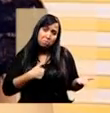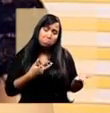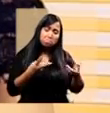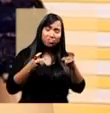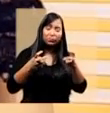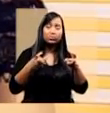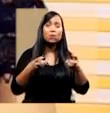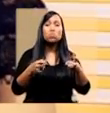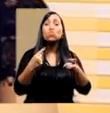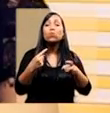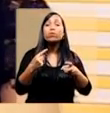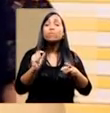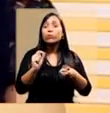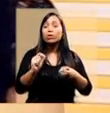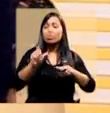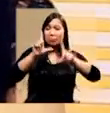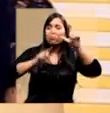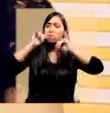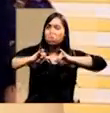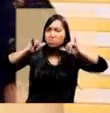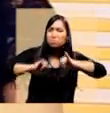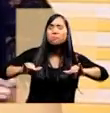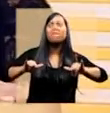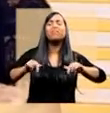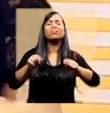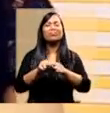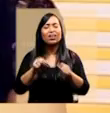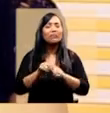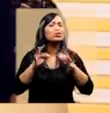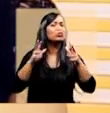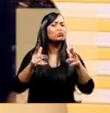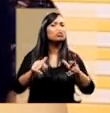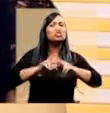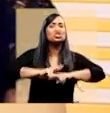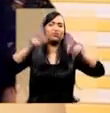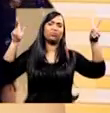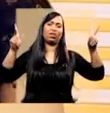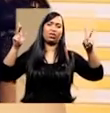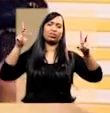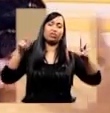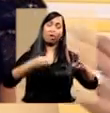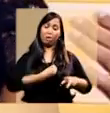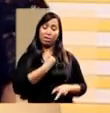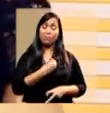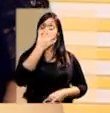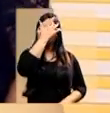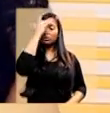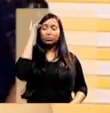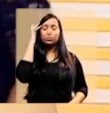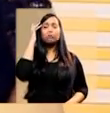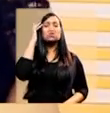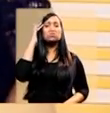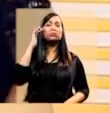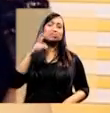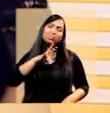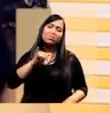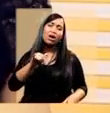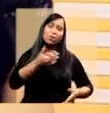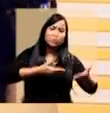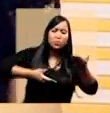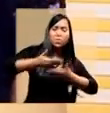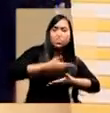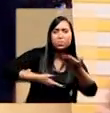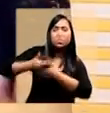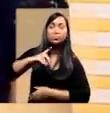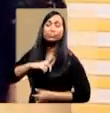que as campanhas de prevenção fazem todas as diferenças na vida daqueles que estão se movimentando entre